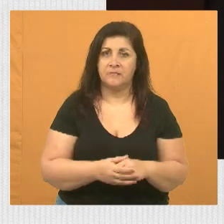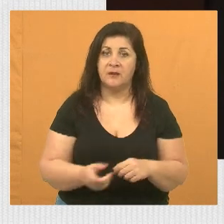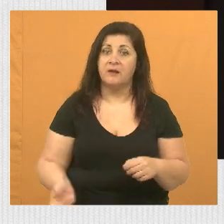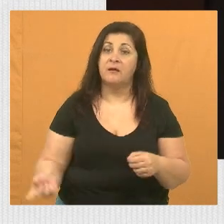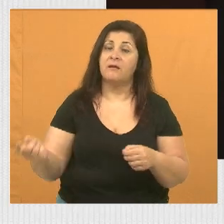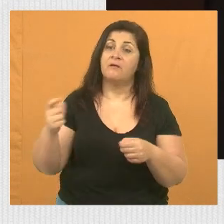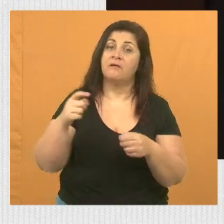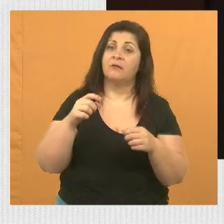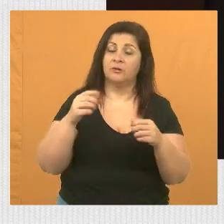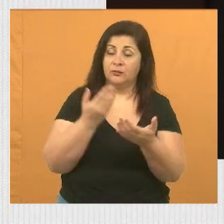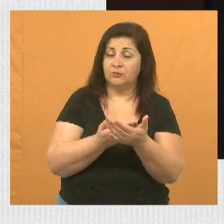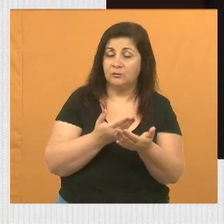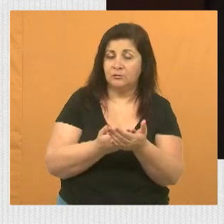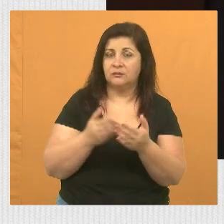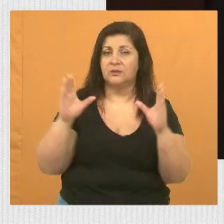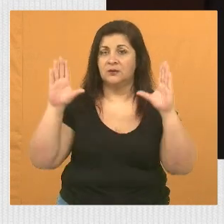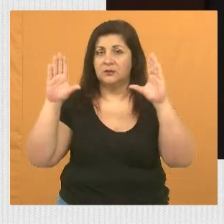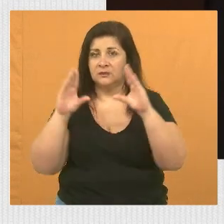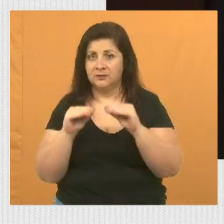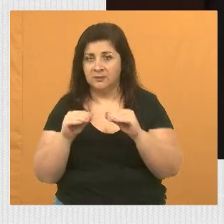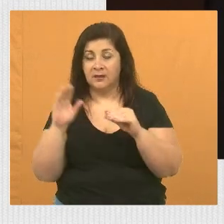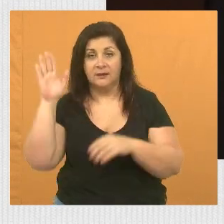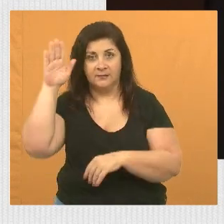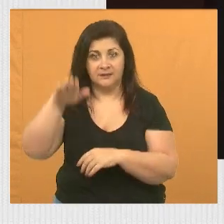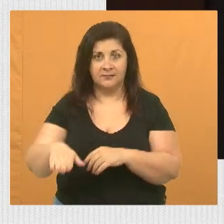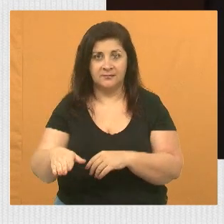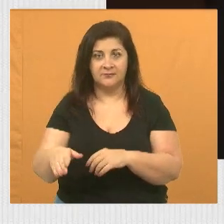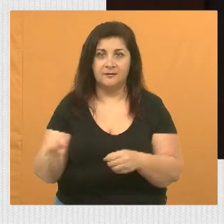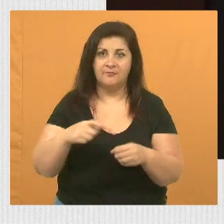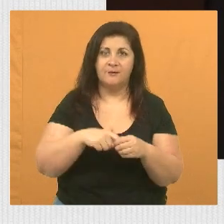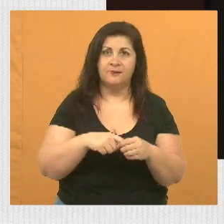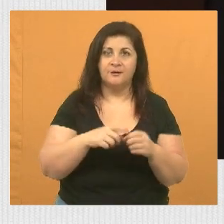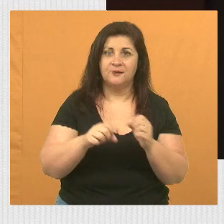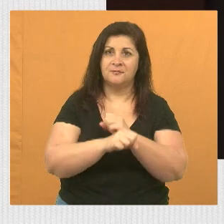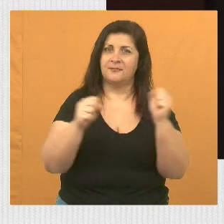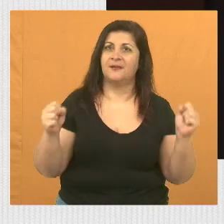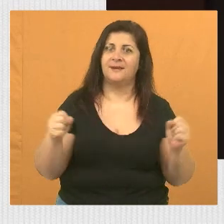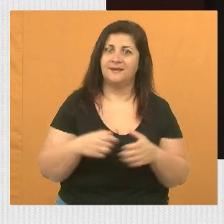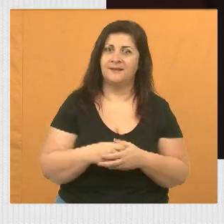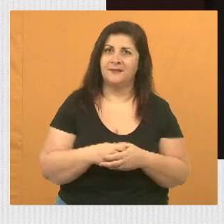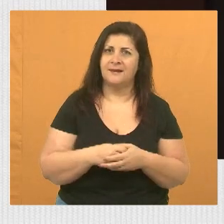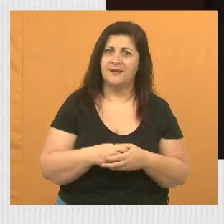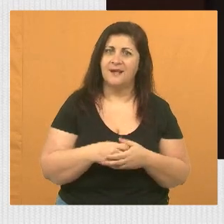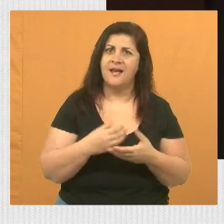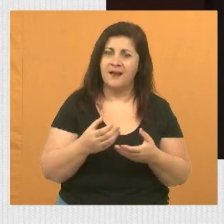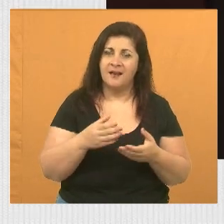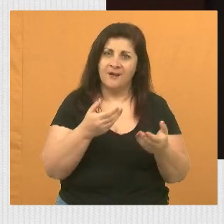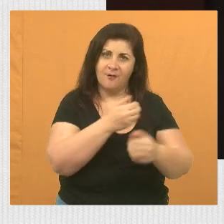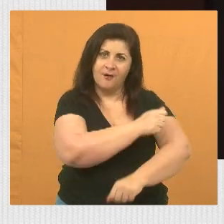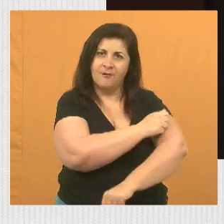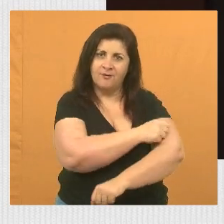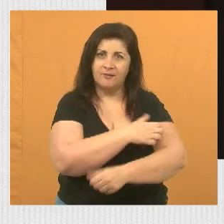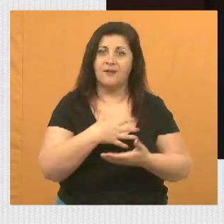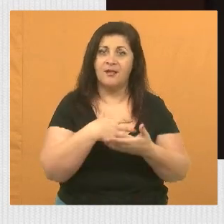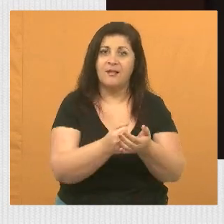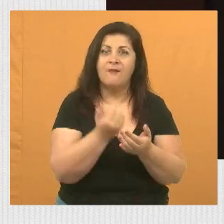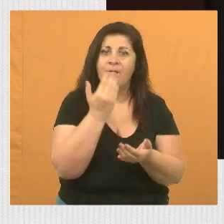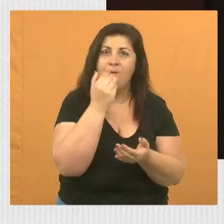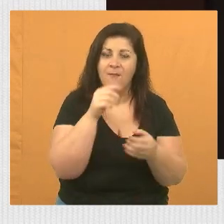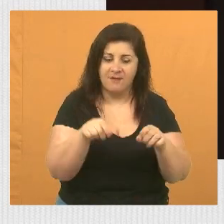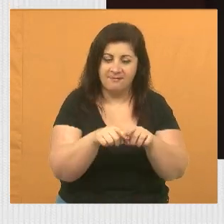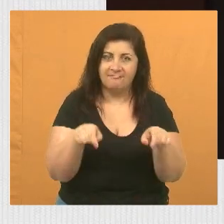manhã. E é muito interessante que eles levam marmita e ela esquenta a marmita para eles, para todos os